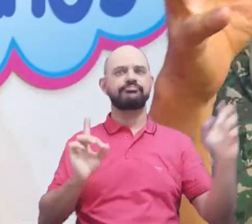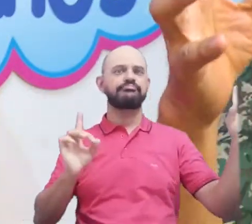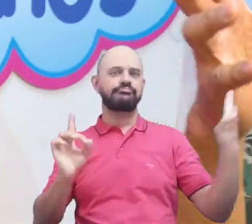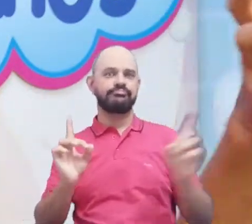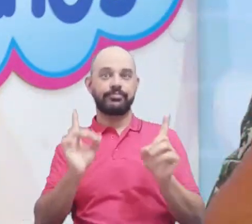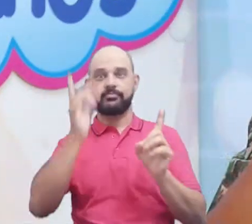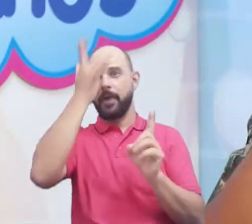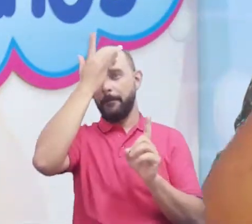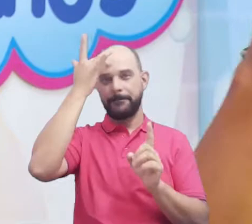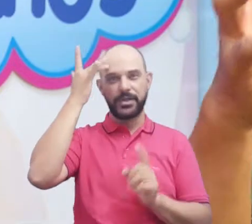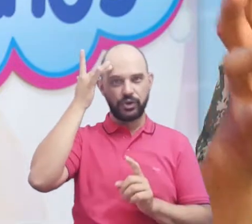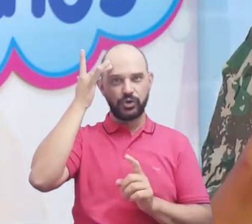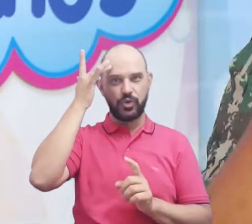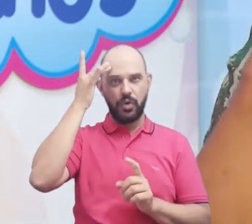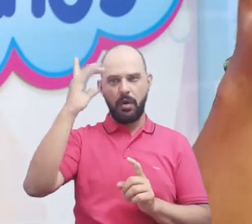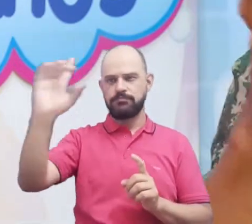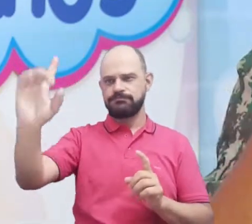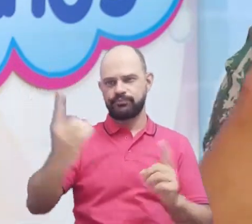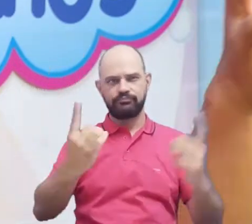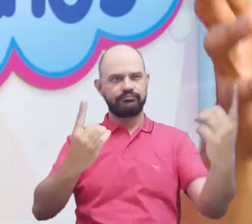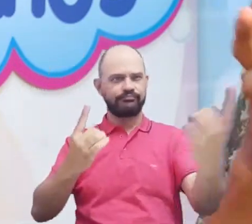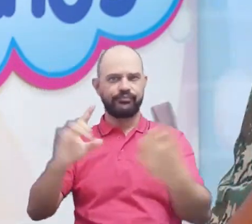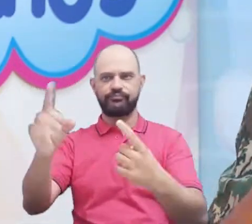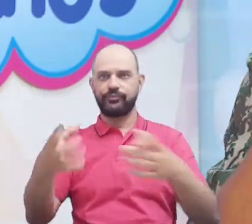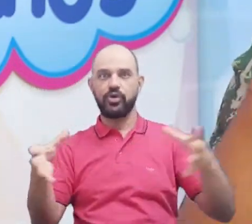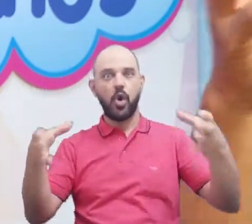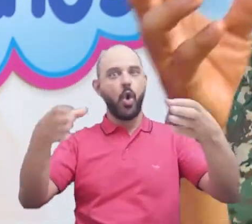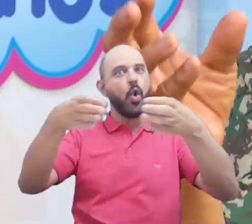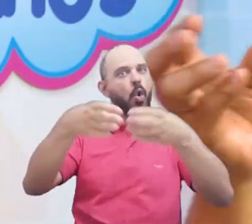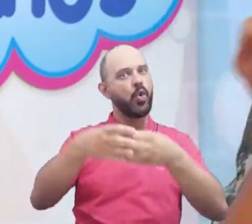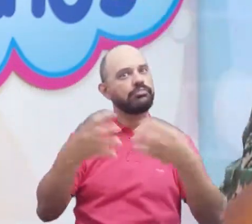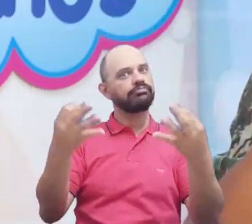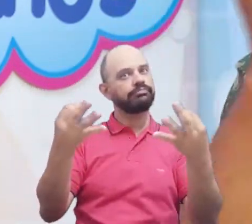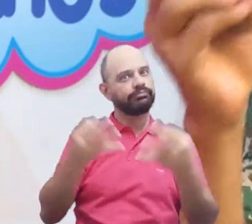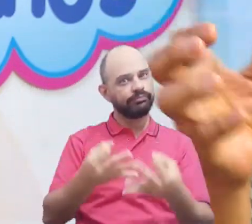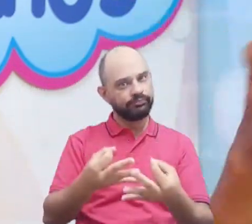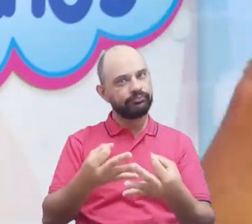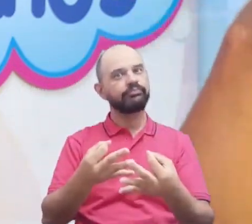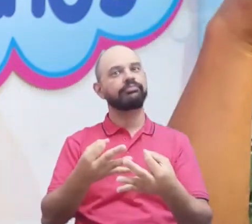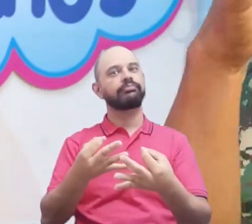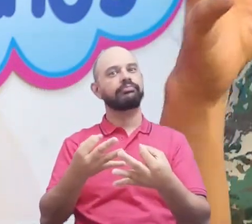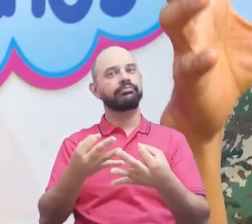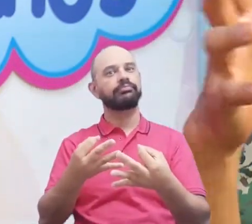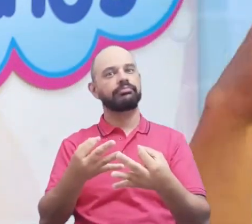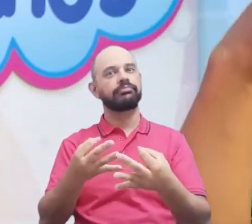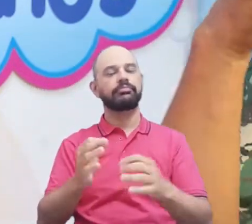fazer com que o conjunto fique dentro de um contexto visual